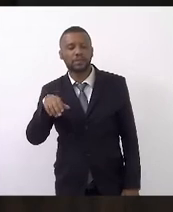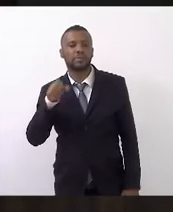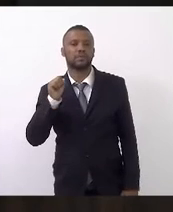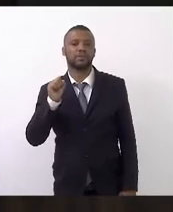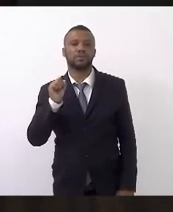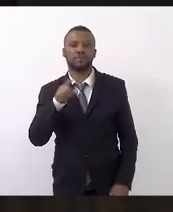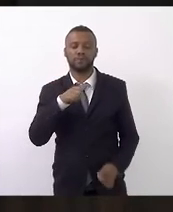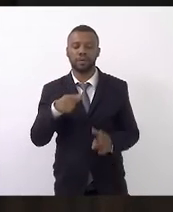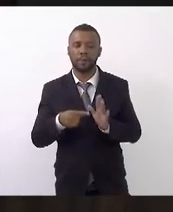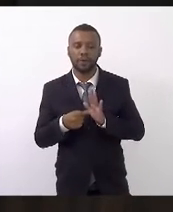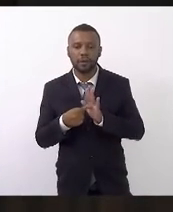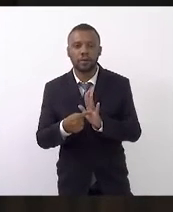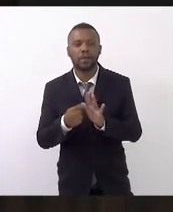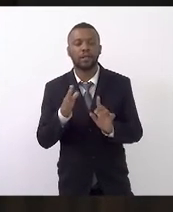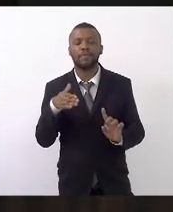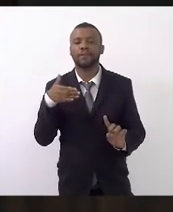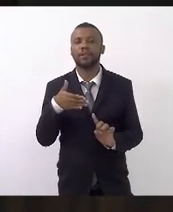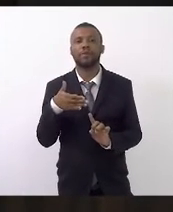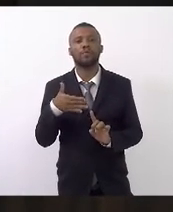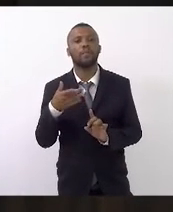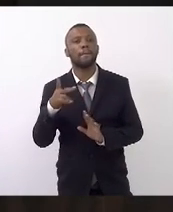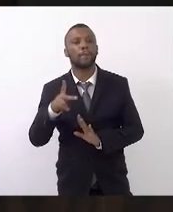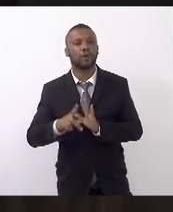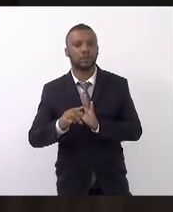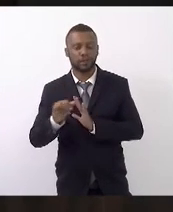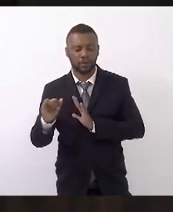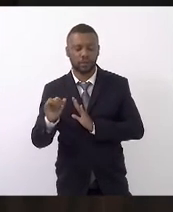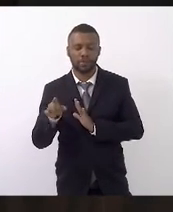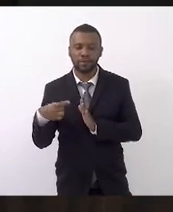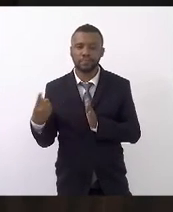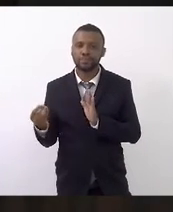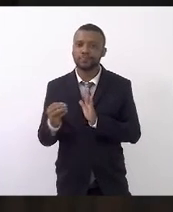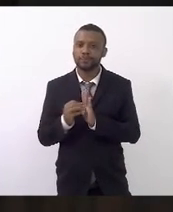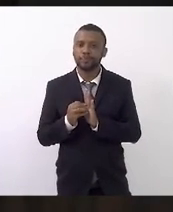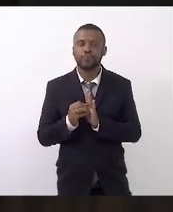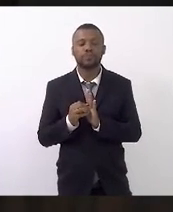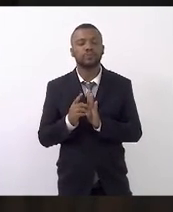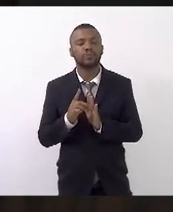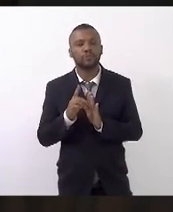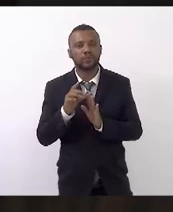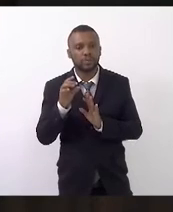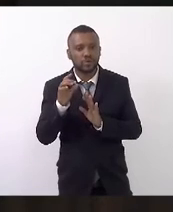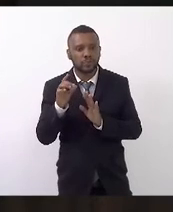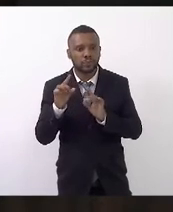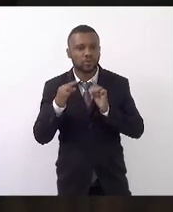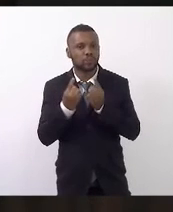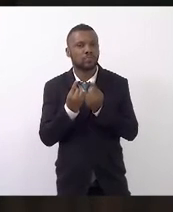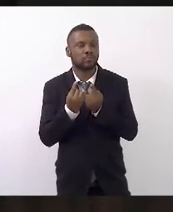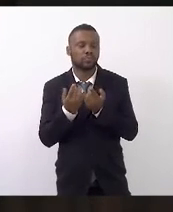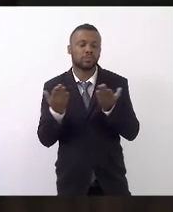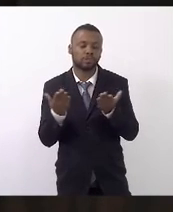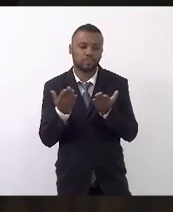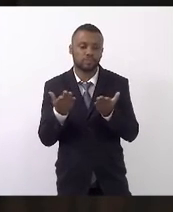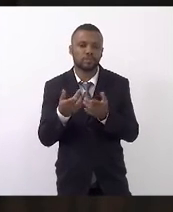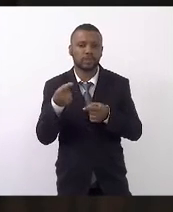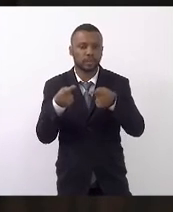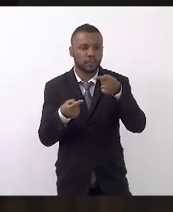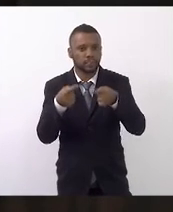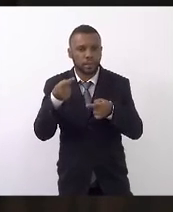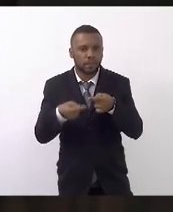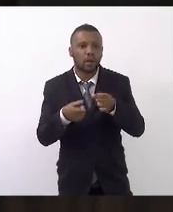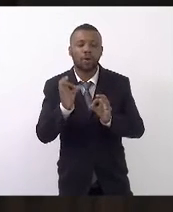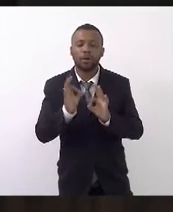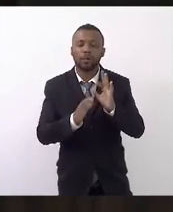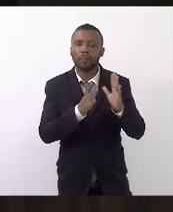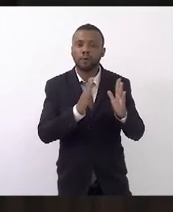projeto. Incluídos na ordem do dia, de acordo com o parágrafo 3º do artigo 47 do Regimento Interno. Tramitação ordinária,